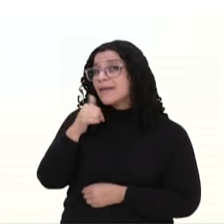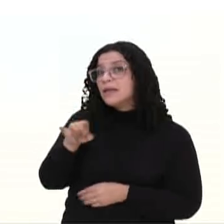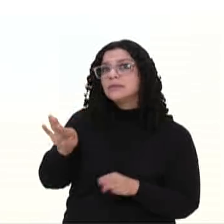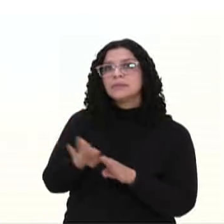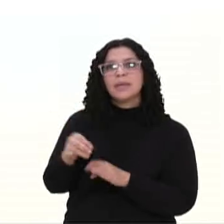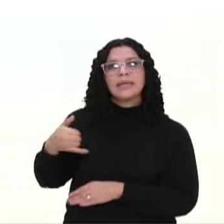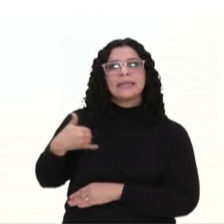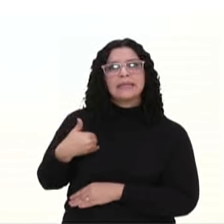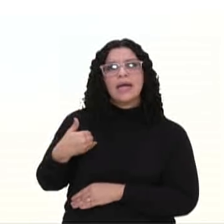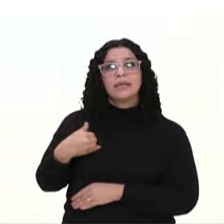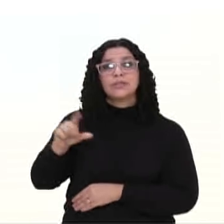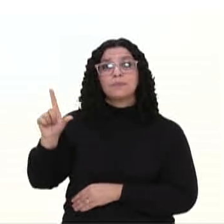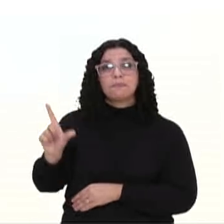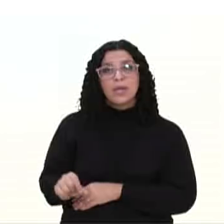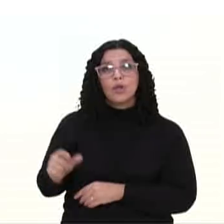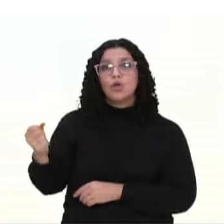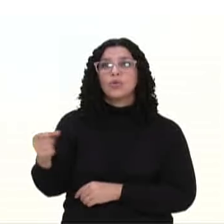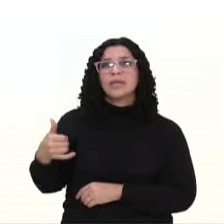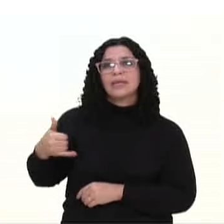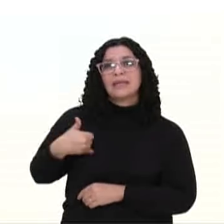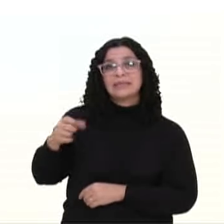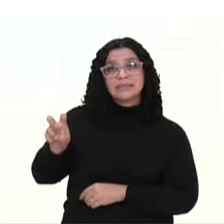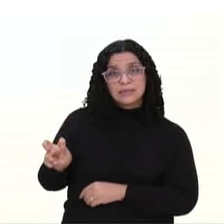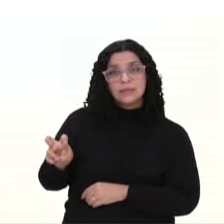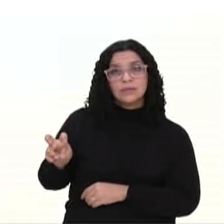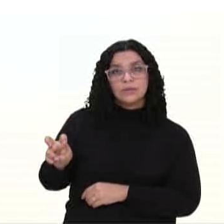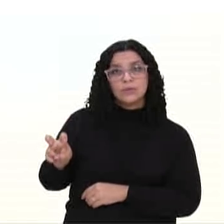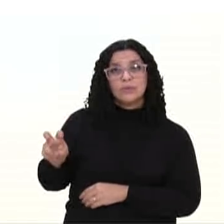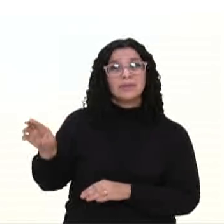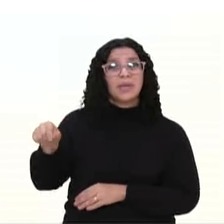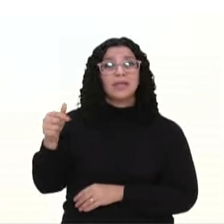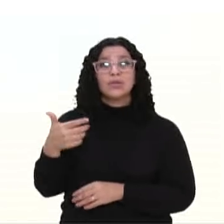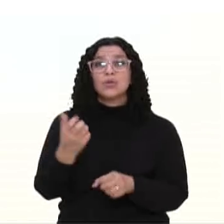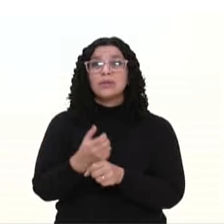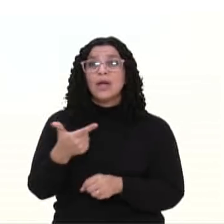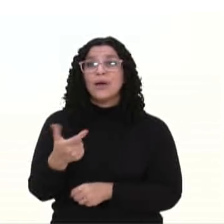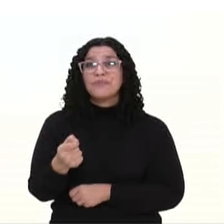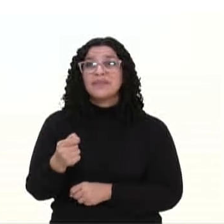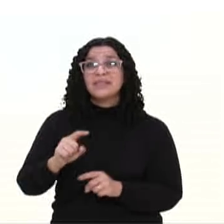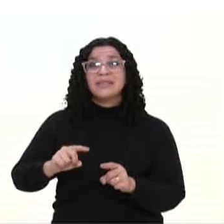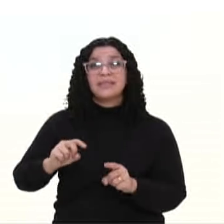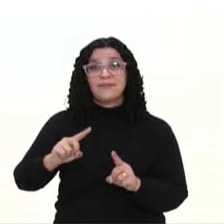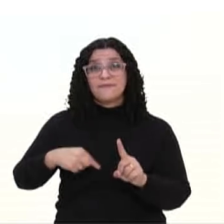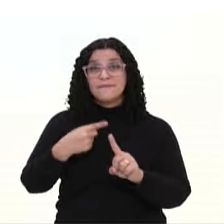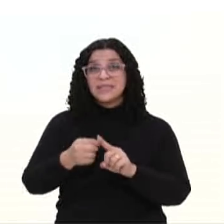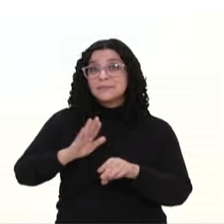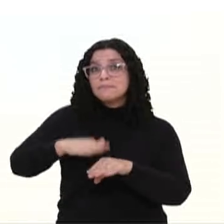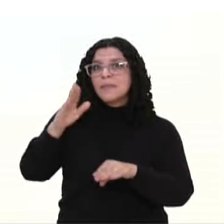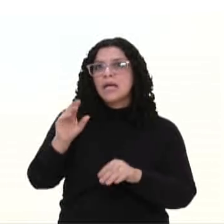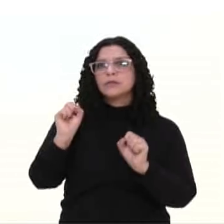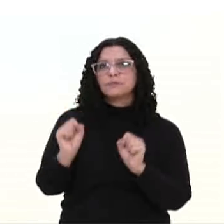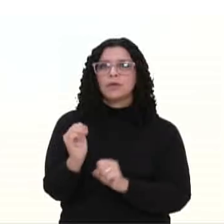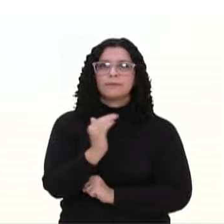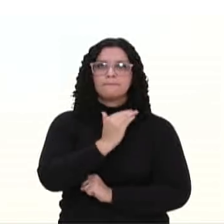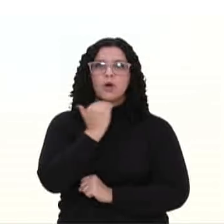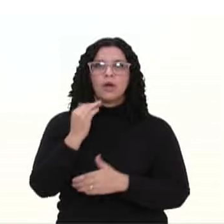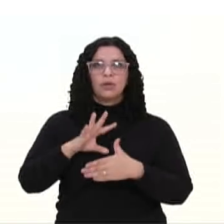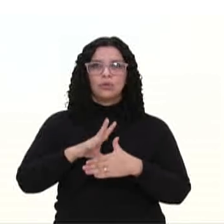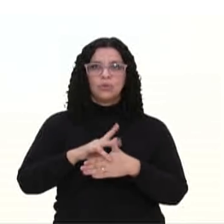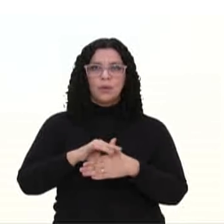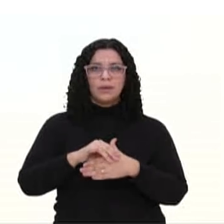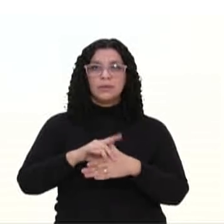crianças com idade inferior a 5 anos são 20 vezes mais propensas a morrer de